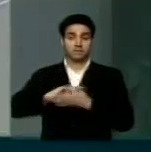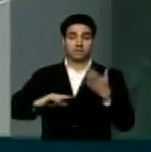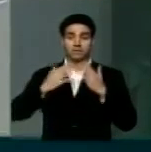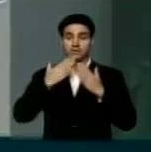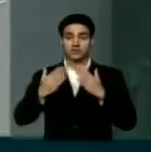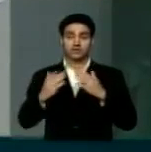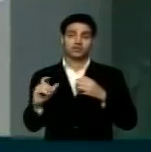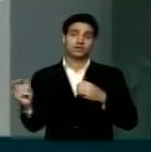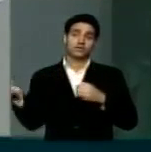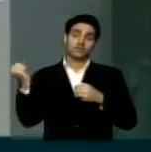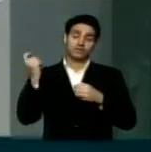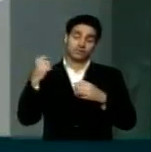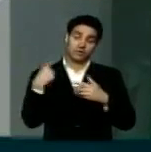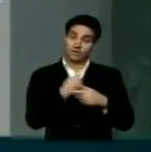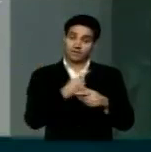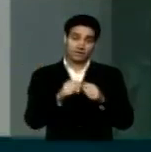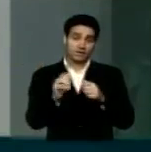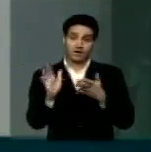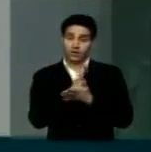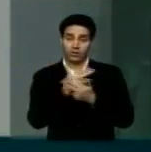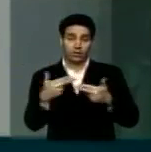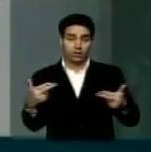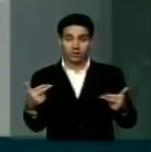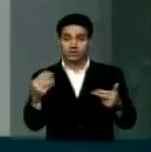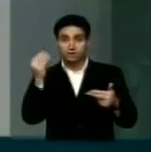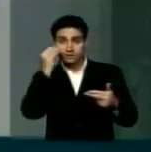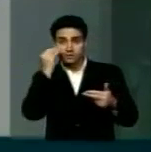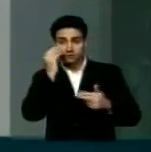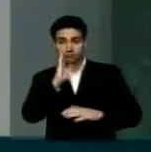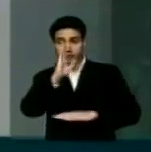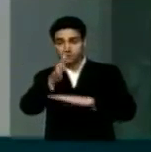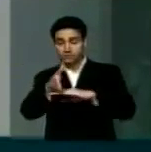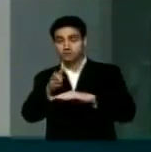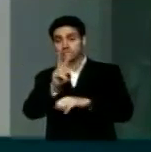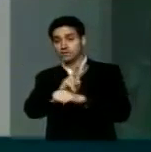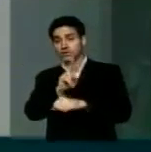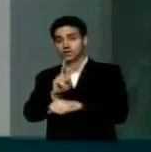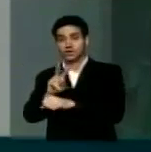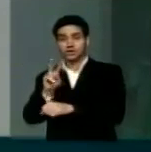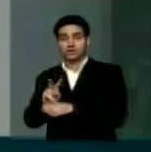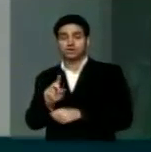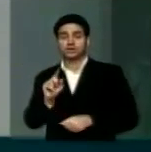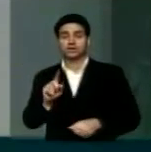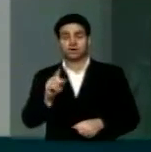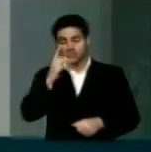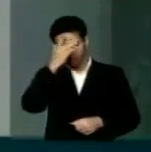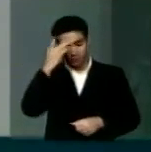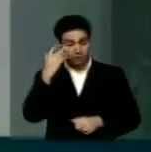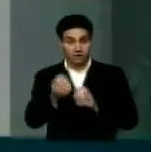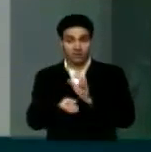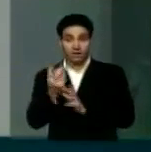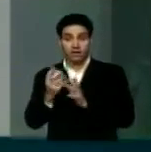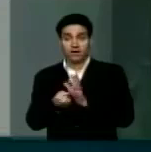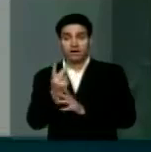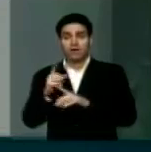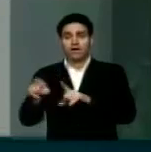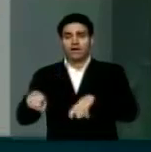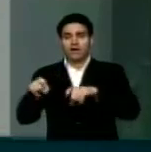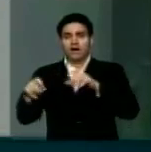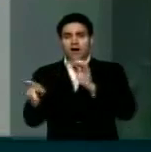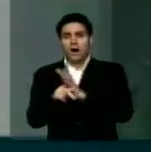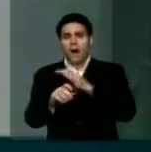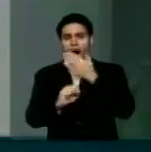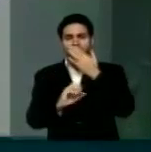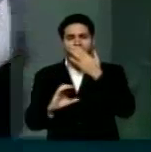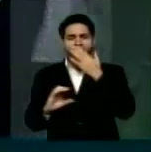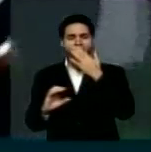imediata tomada de providência no sentido de interferir e proteger o nosso produtor rural